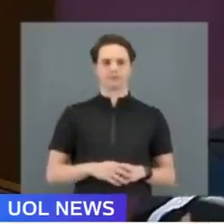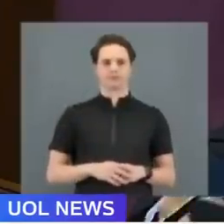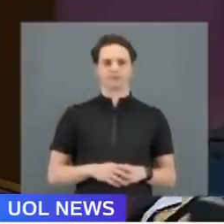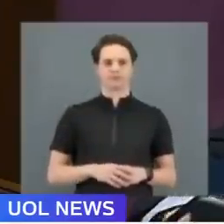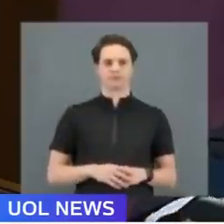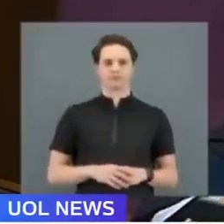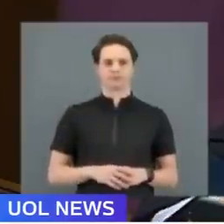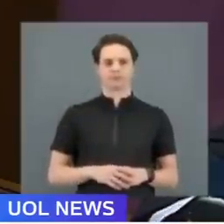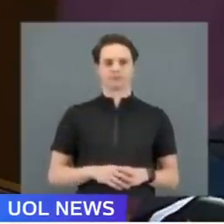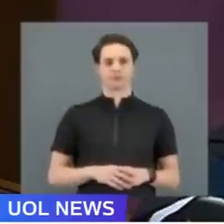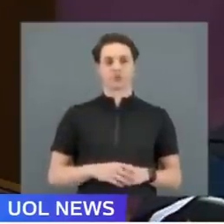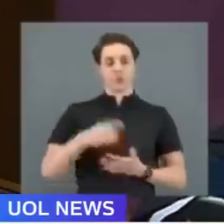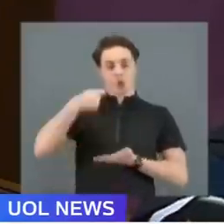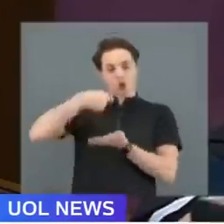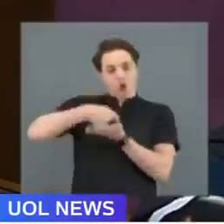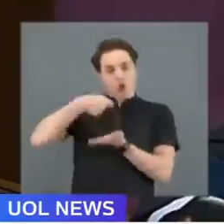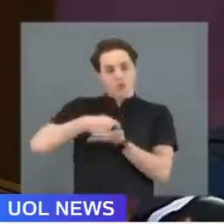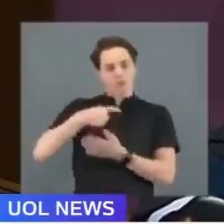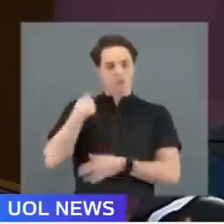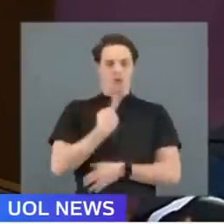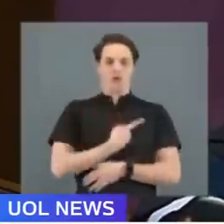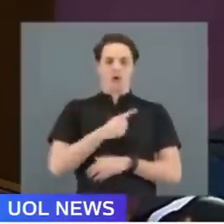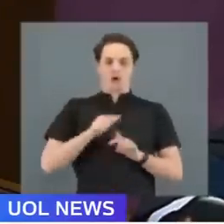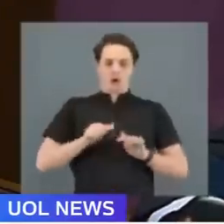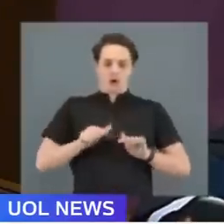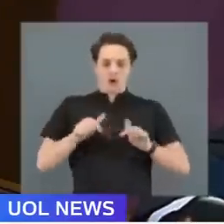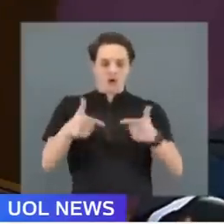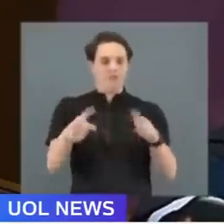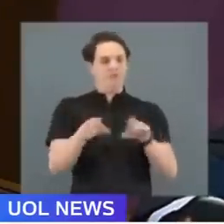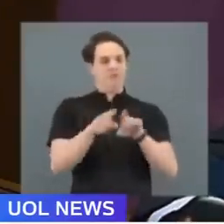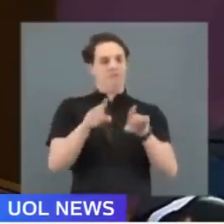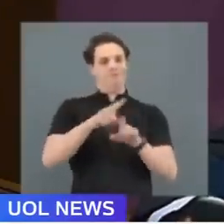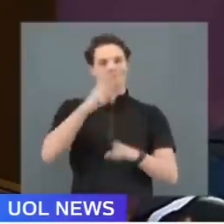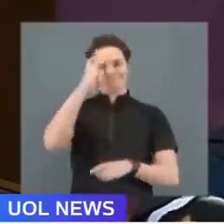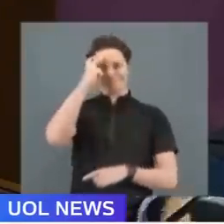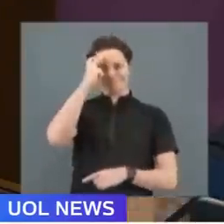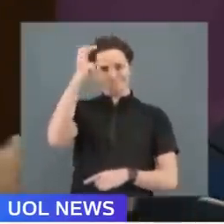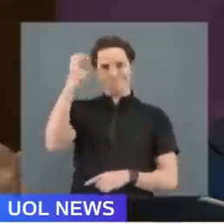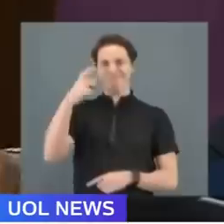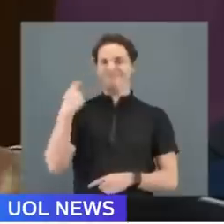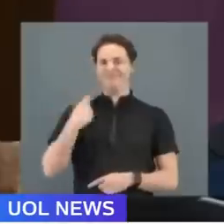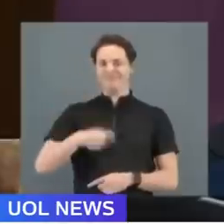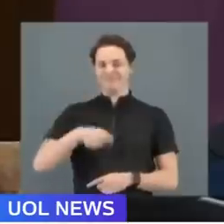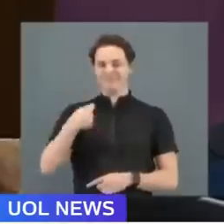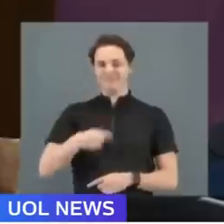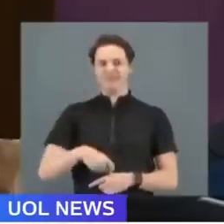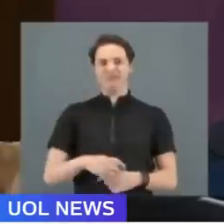Que nos cobra atitude, mas também nos cobra inteligência, eminente senador.